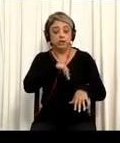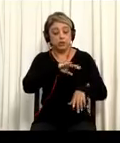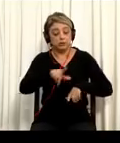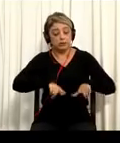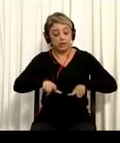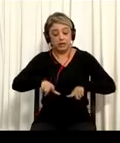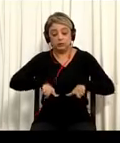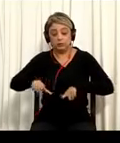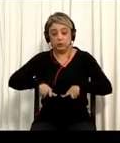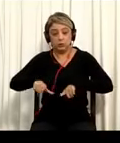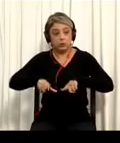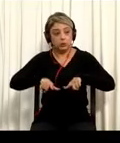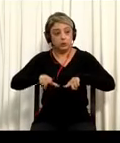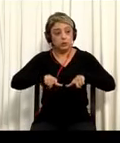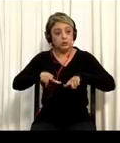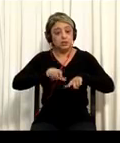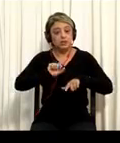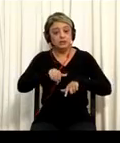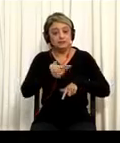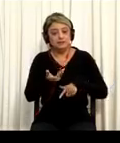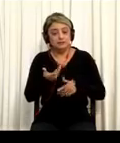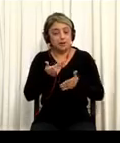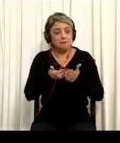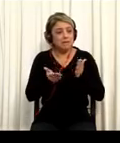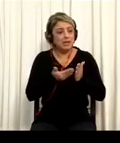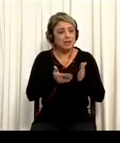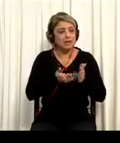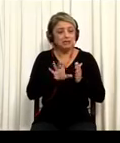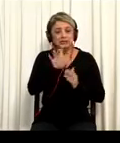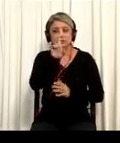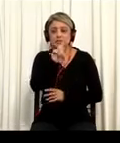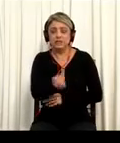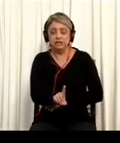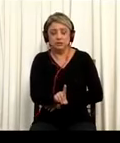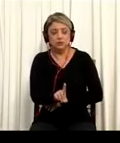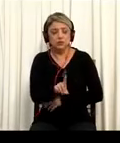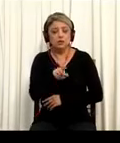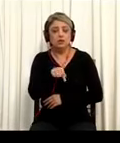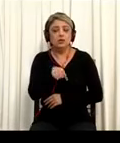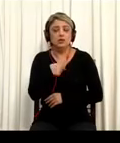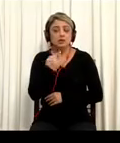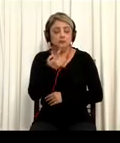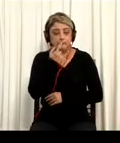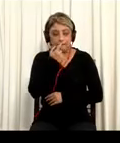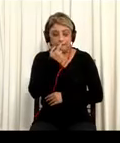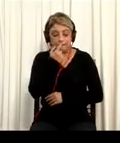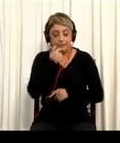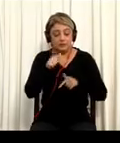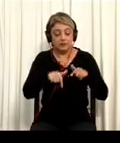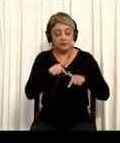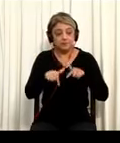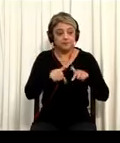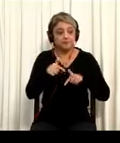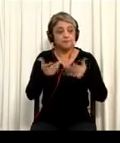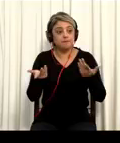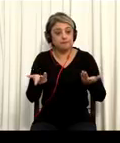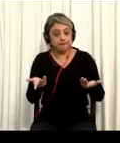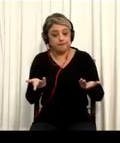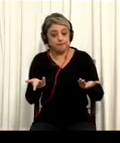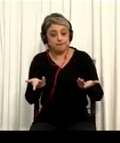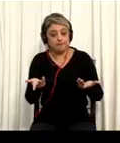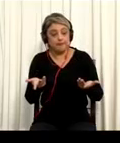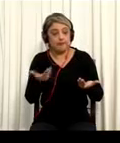trabalhadoras e trabalhadores, estamos perdendo os nossos direitos, e aí os trabalhistas têm sido